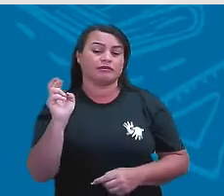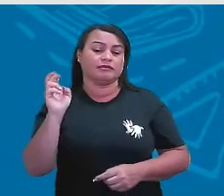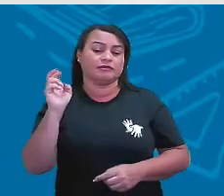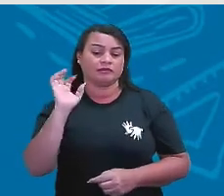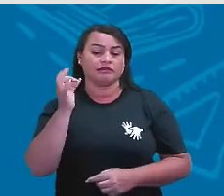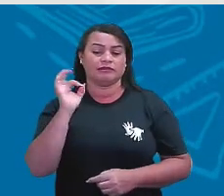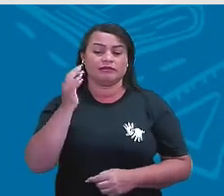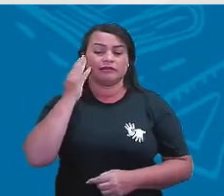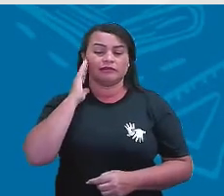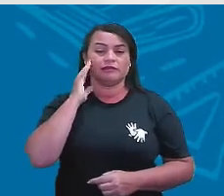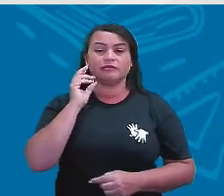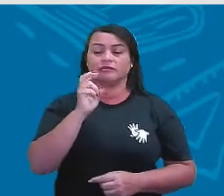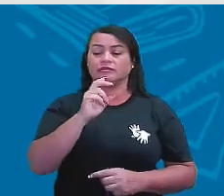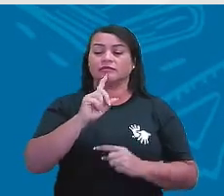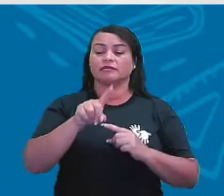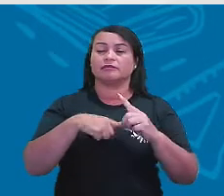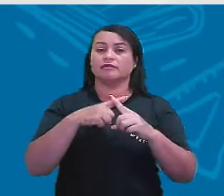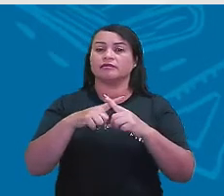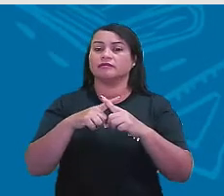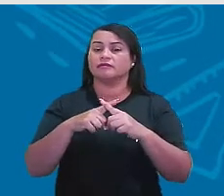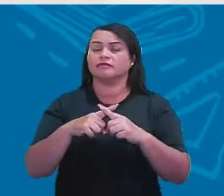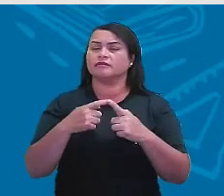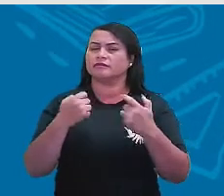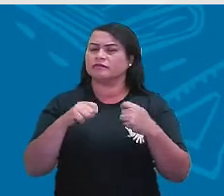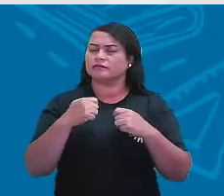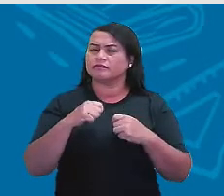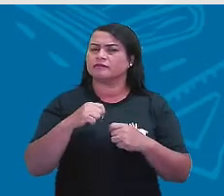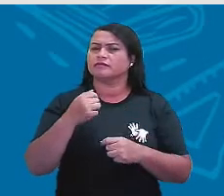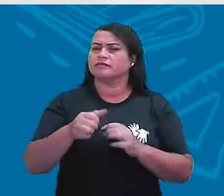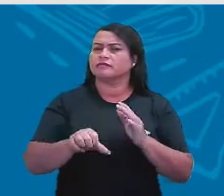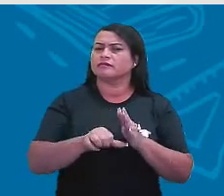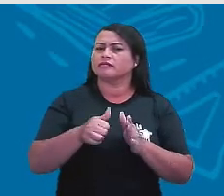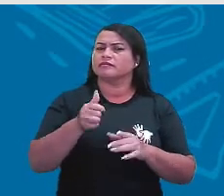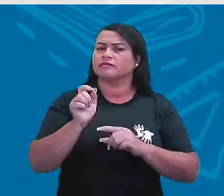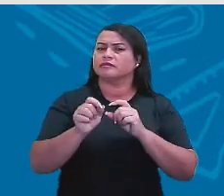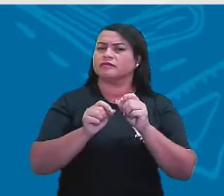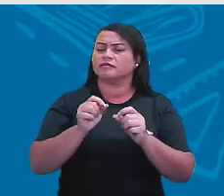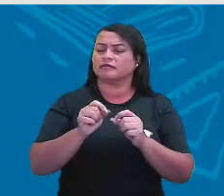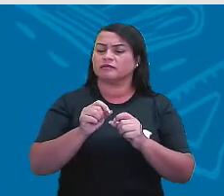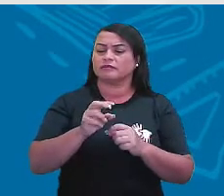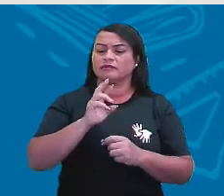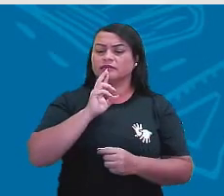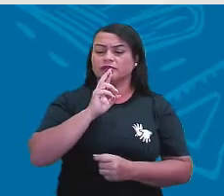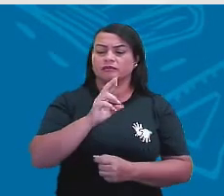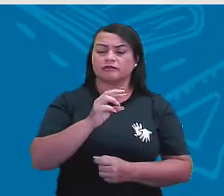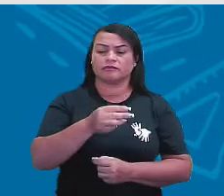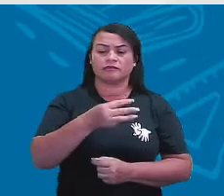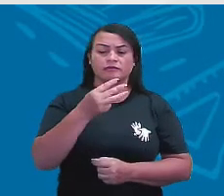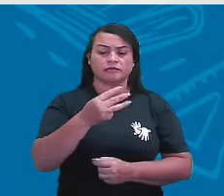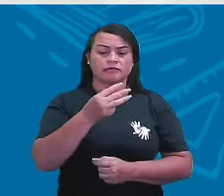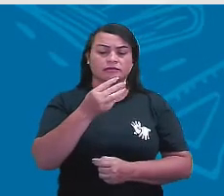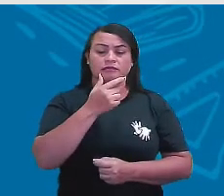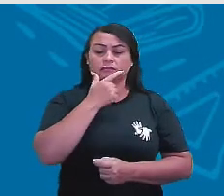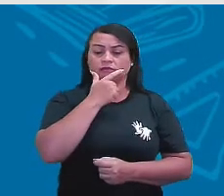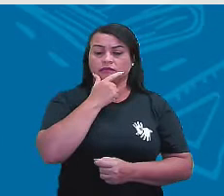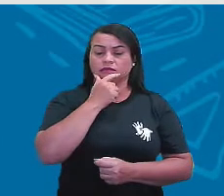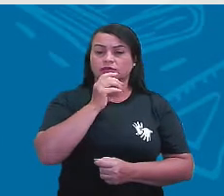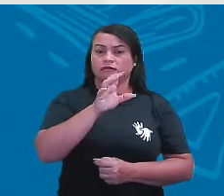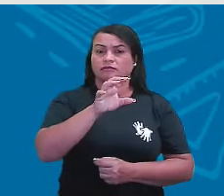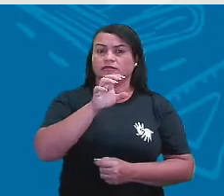tá certo? Mas aí a gente precisa primeiro fazer o triplo, né? Que ele diz assim, ó, Adelmo